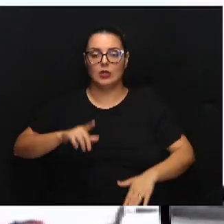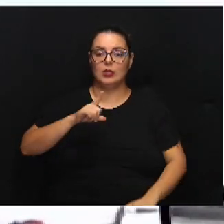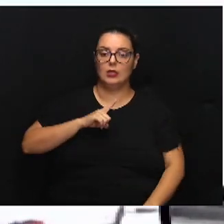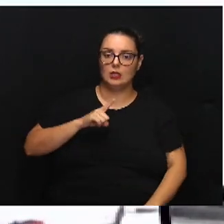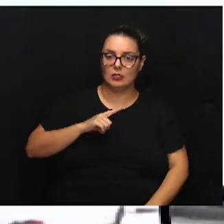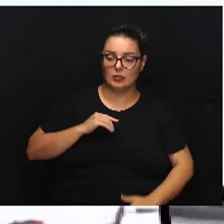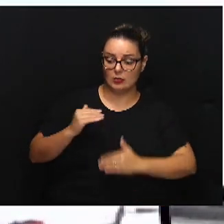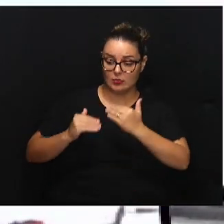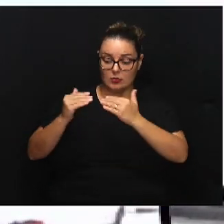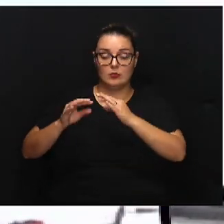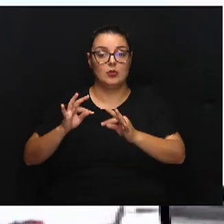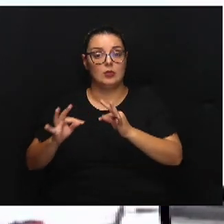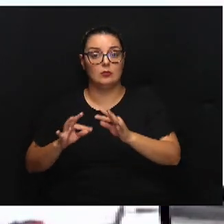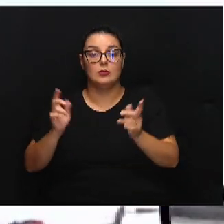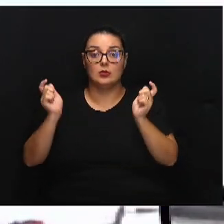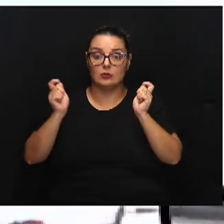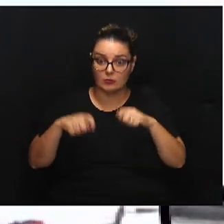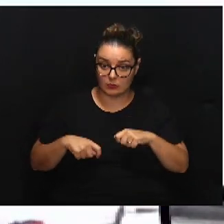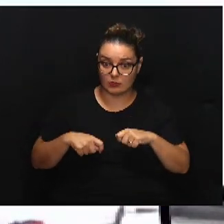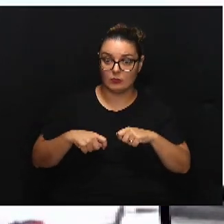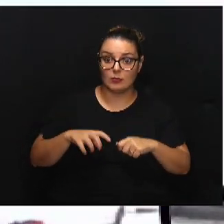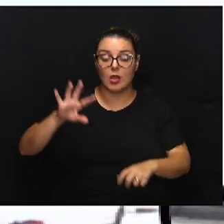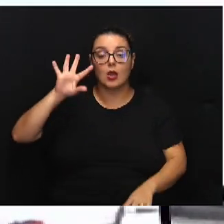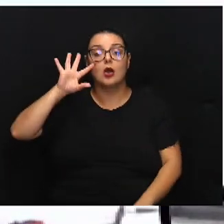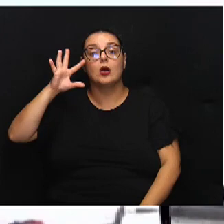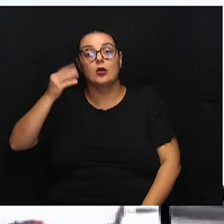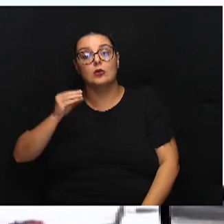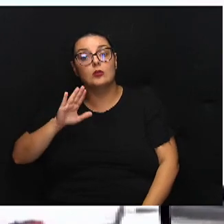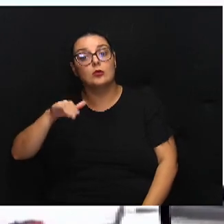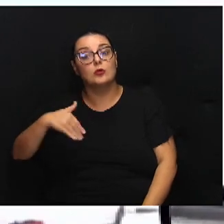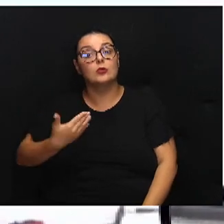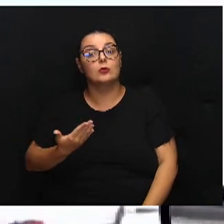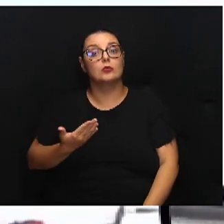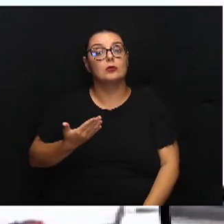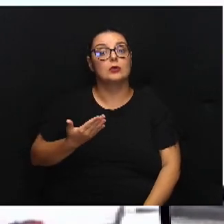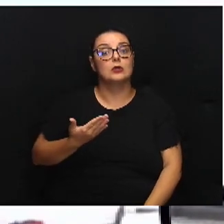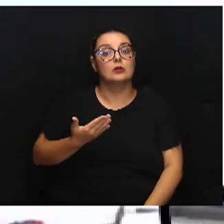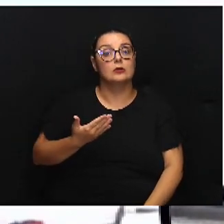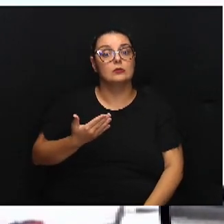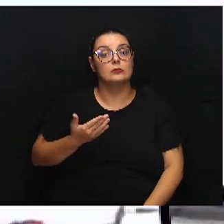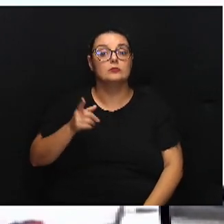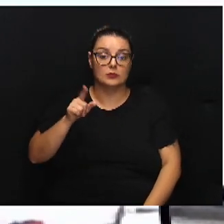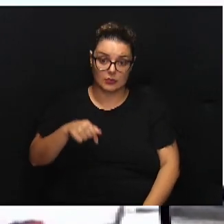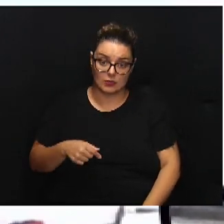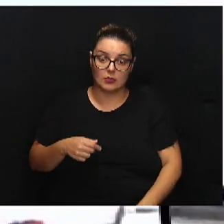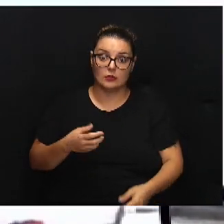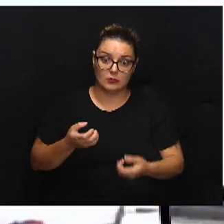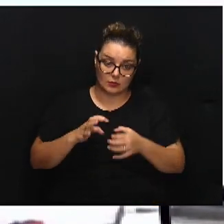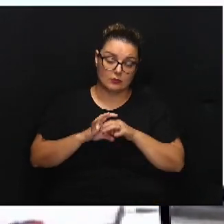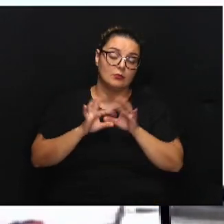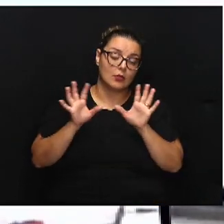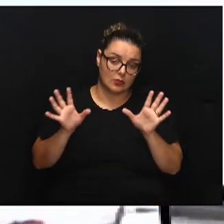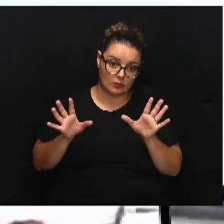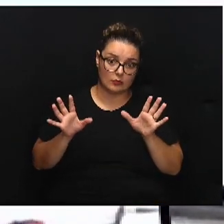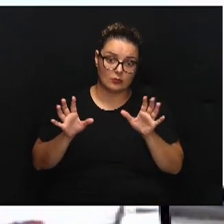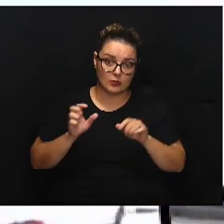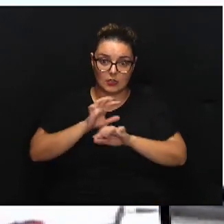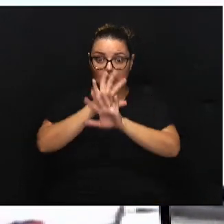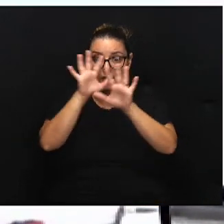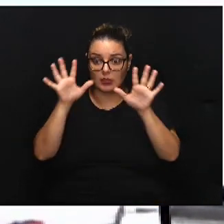formação técnica suficiente para compreender quando está passando, e aí eu queria te deixar isso muito